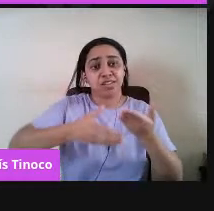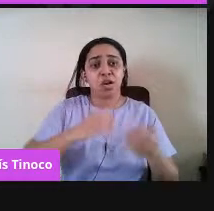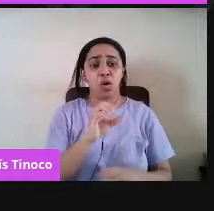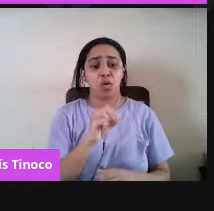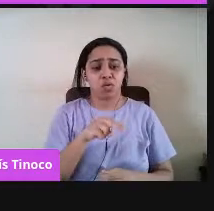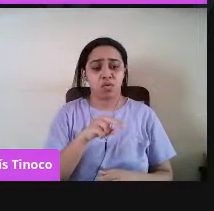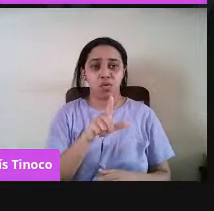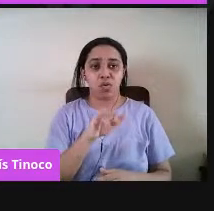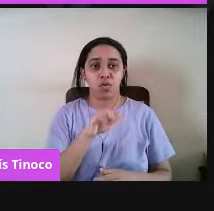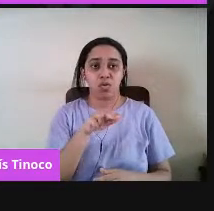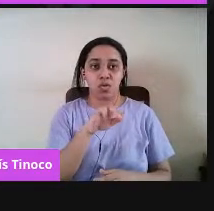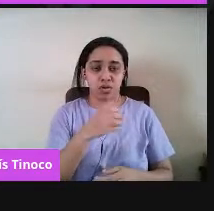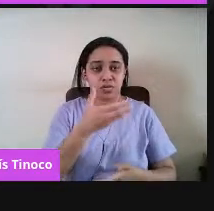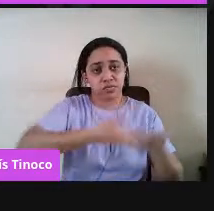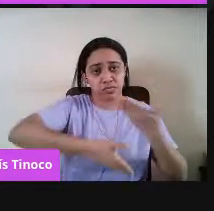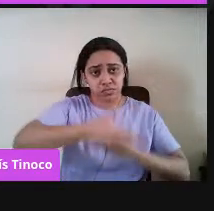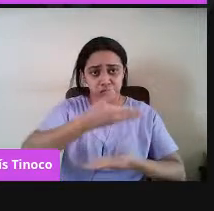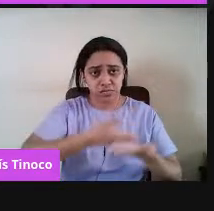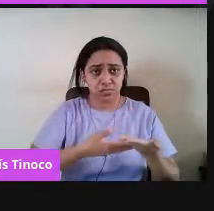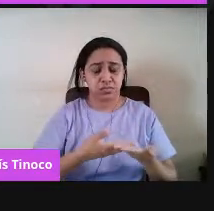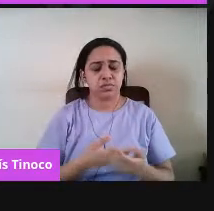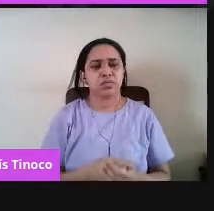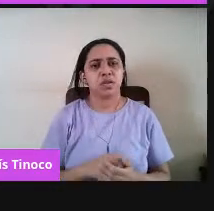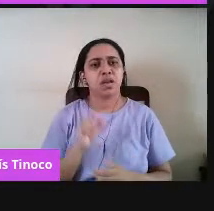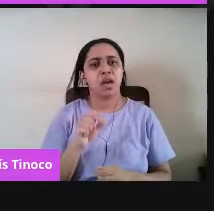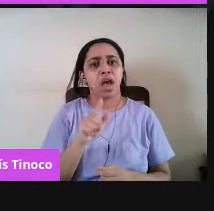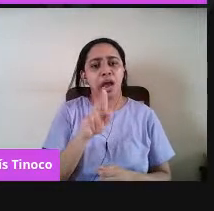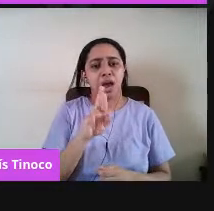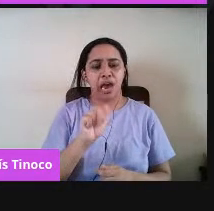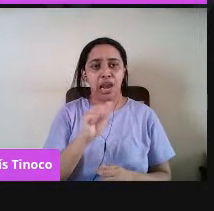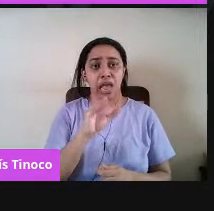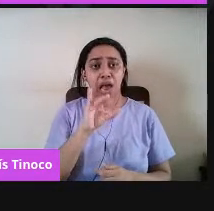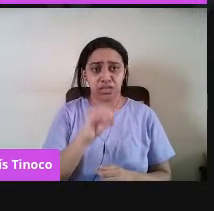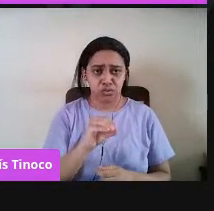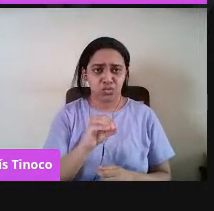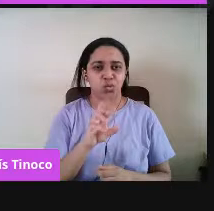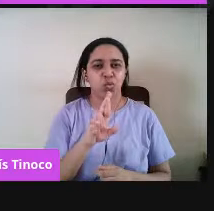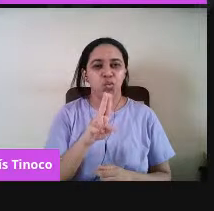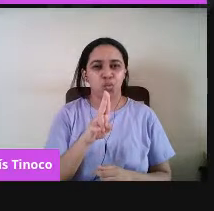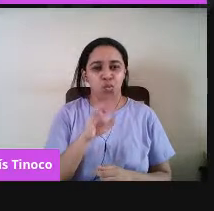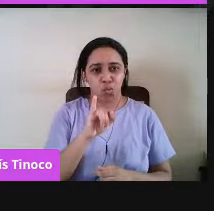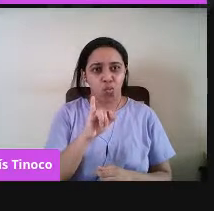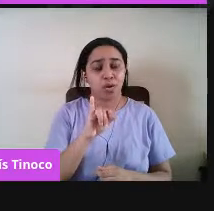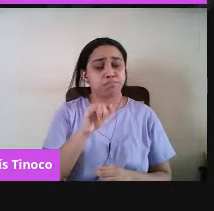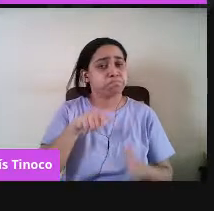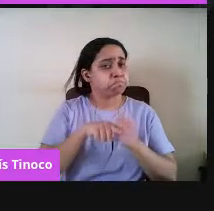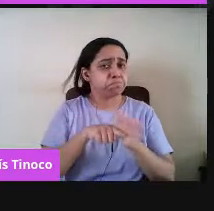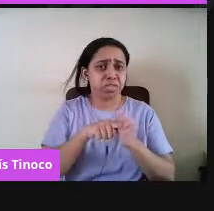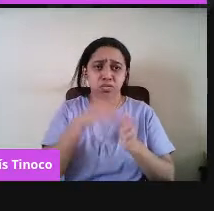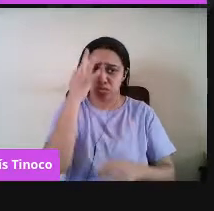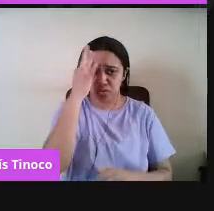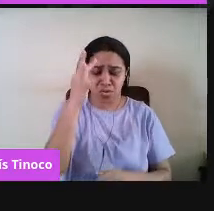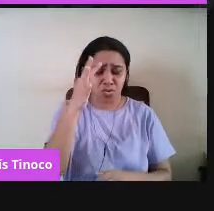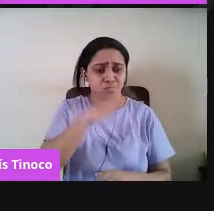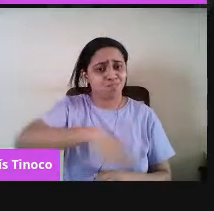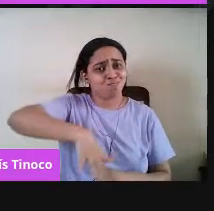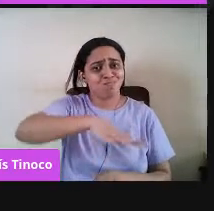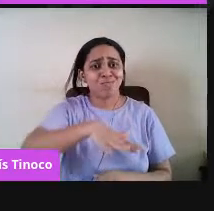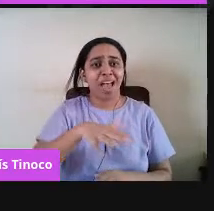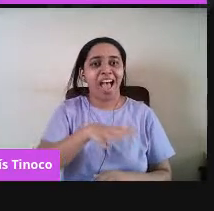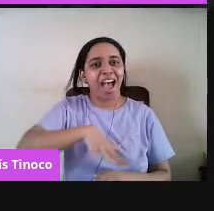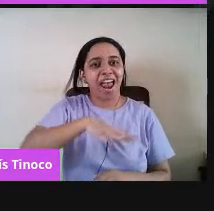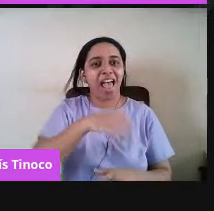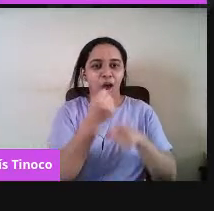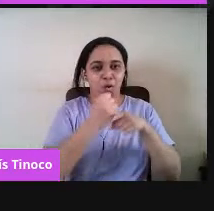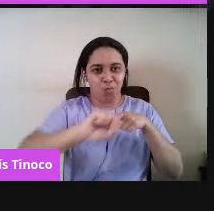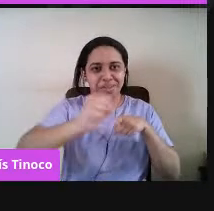encontro em Grácio. Grácio é um grande pesquisador português, Rui Grácio, da área da argumentação. Então, tem um texto dele de